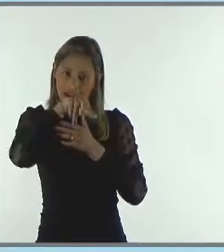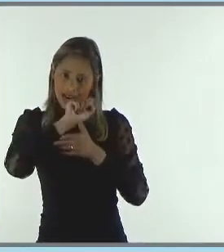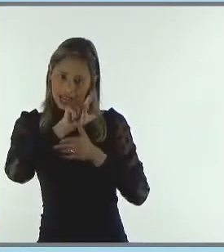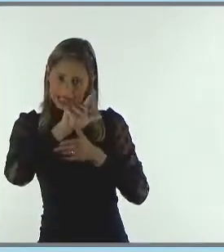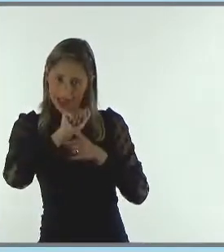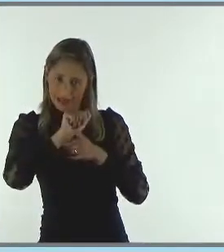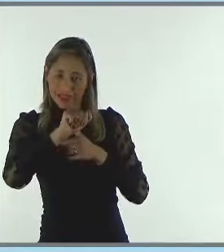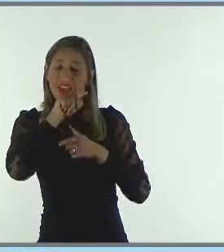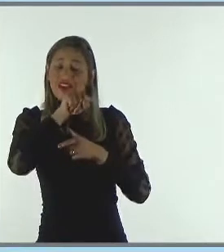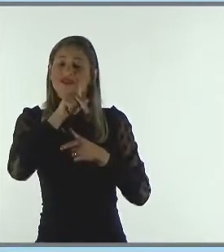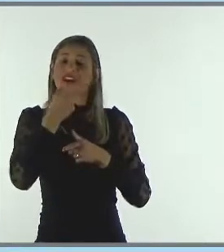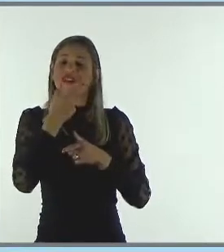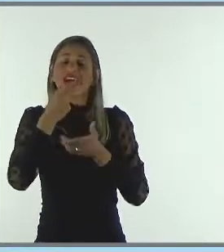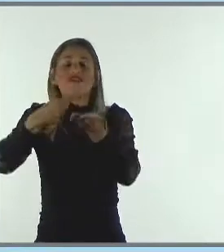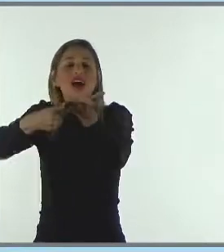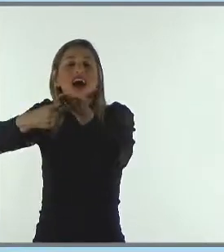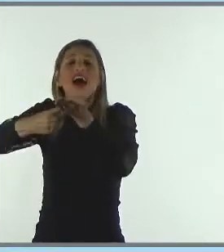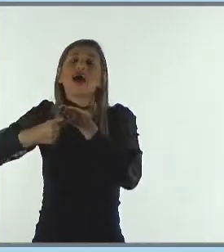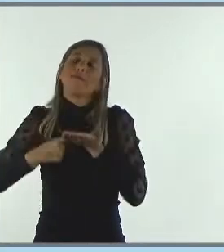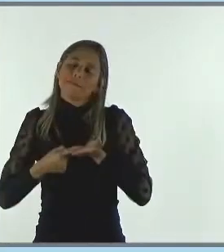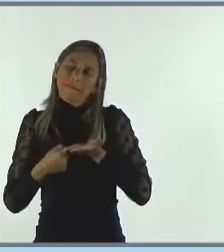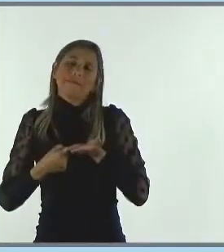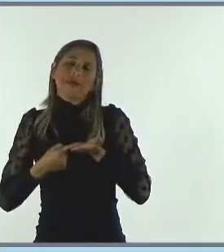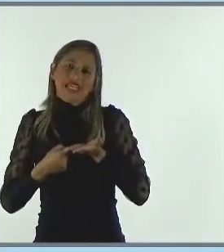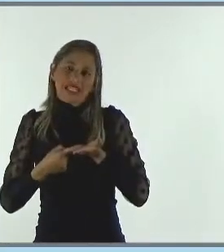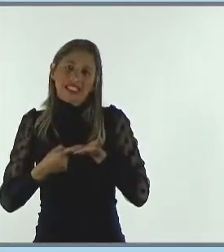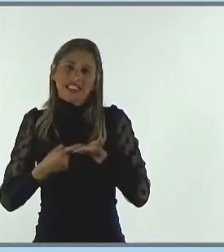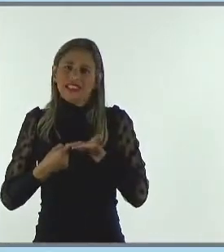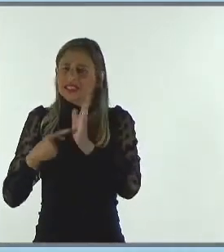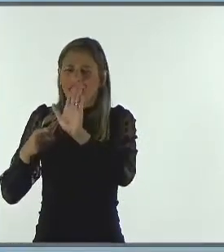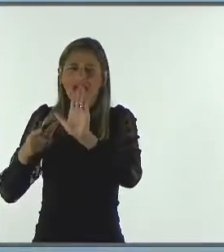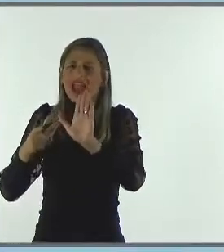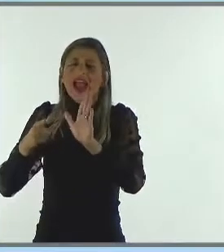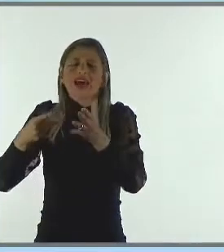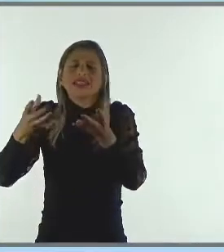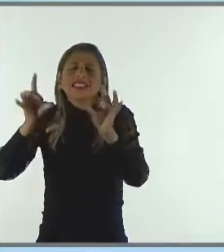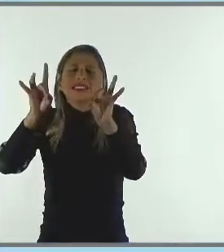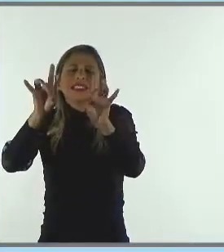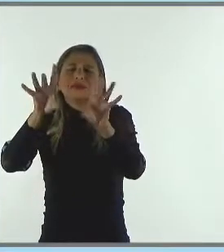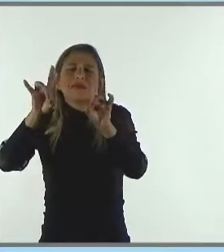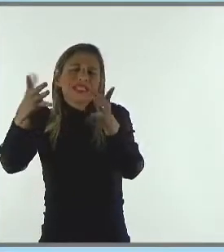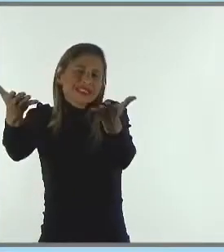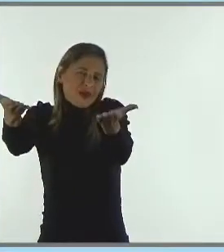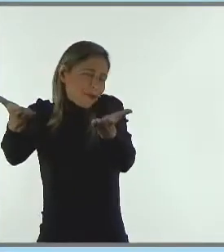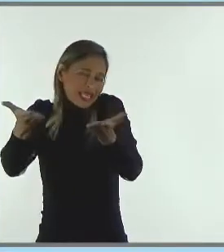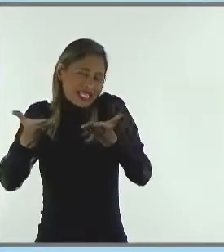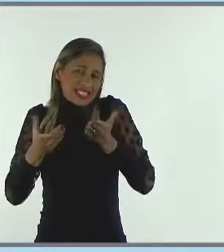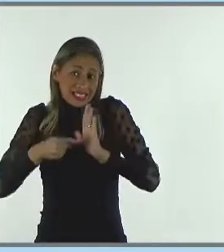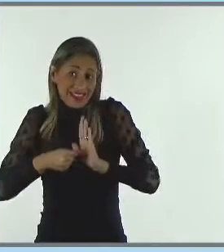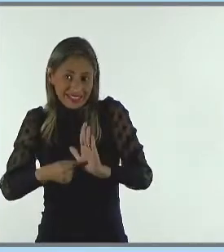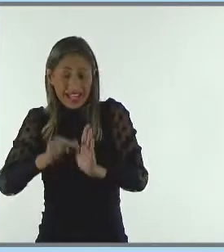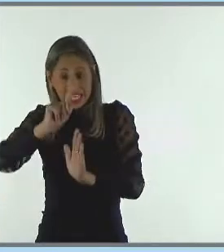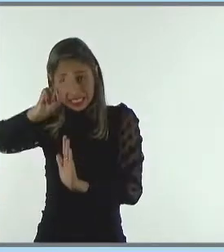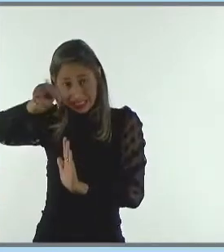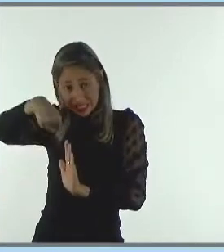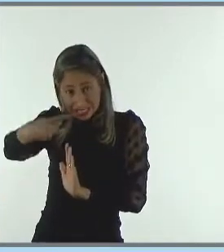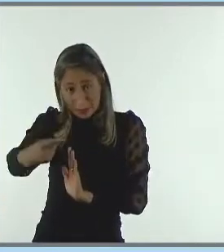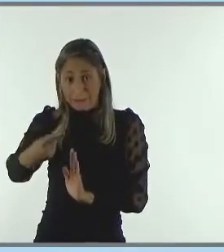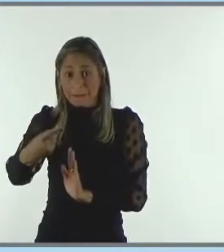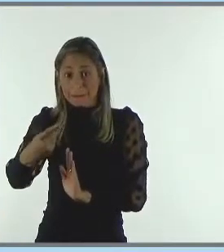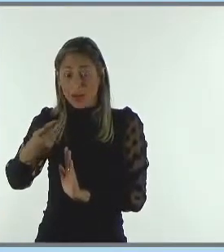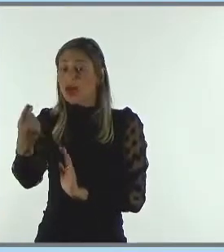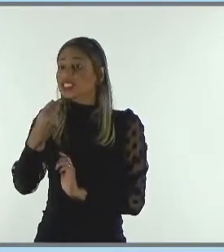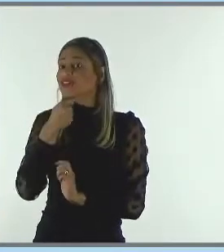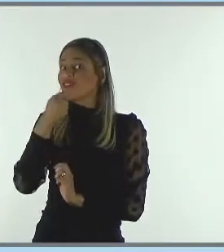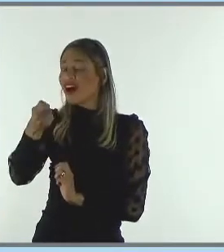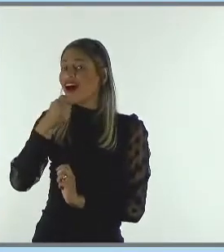que vai apresentá-lo da forma que ele merece ser apresentado e depois passar a palavra para ele,